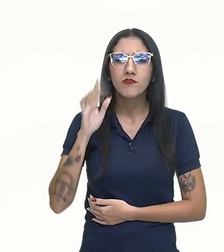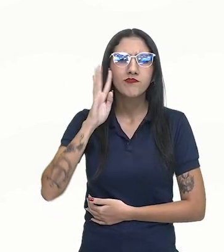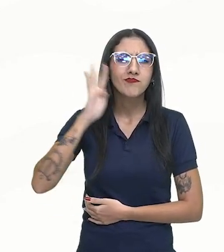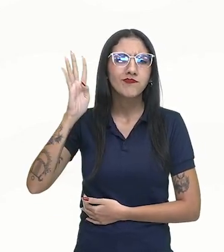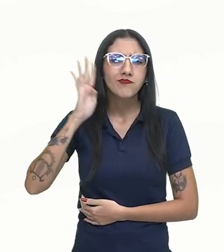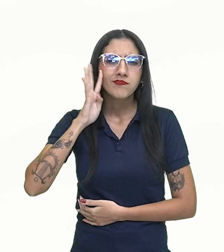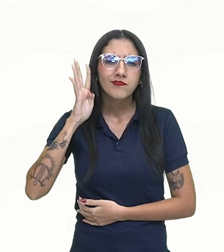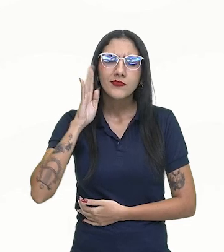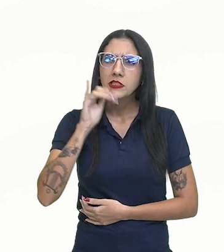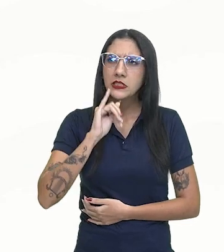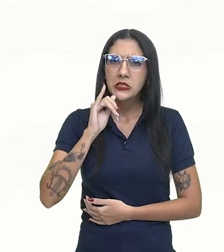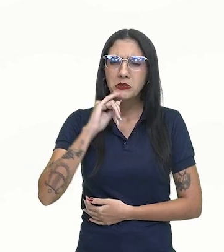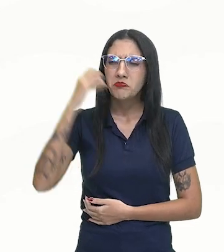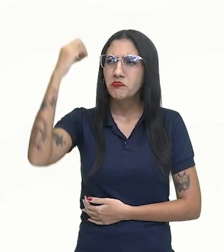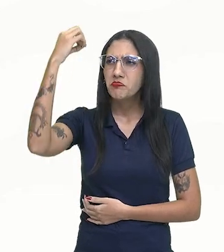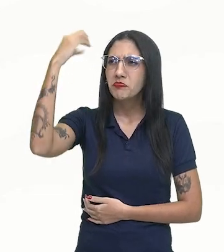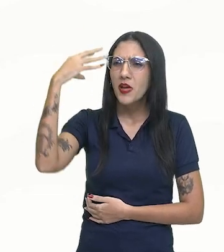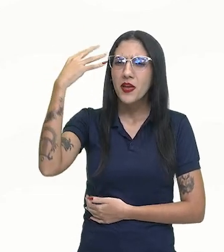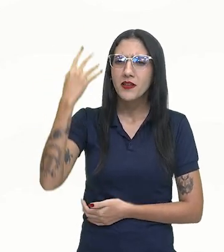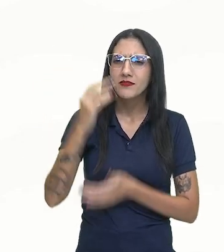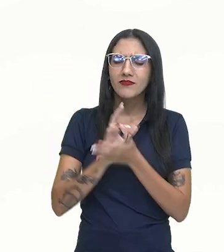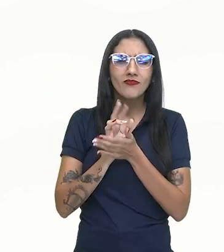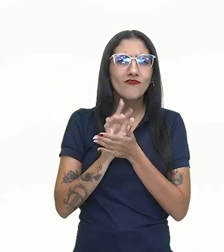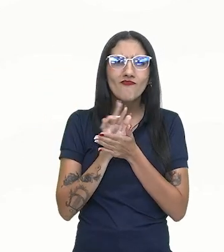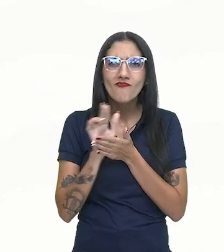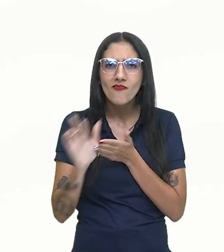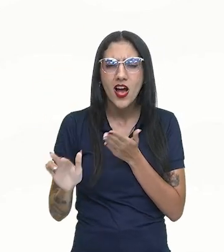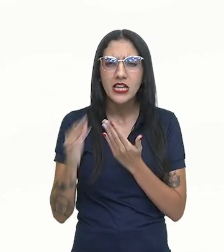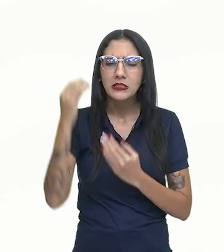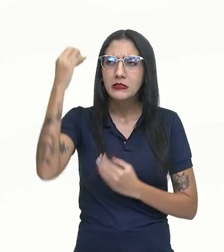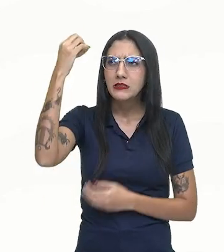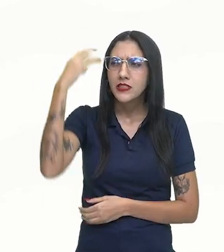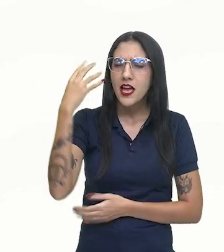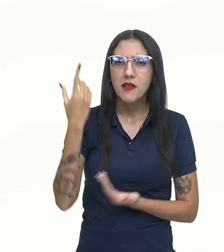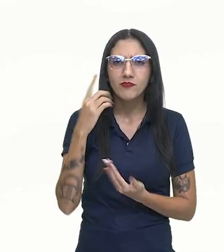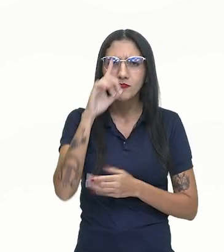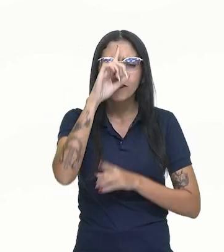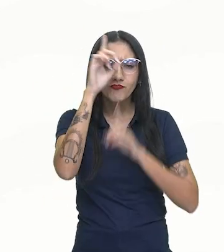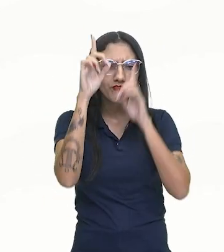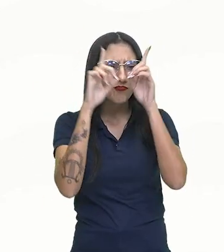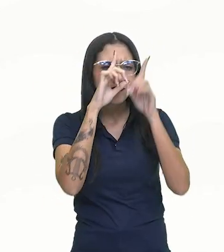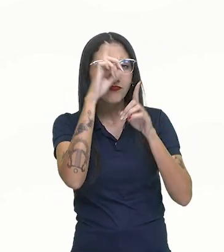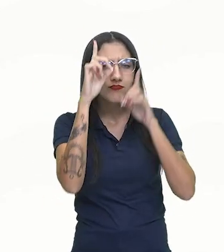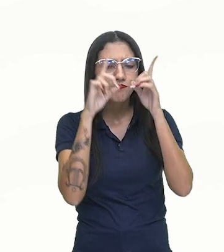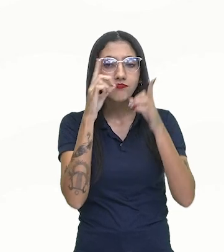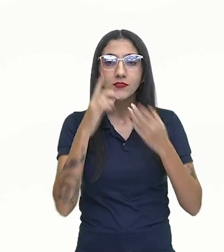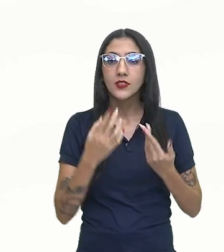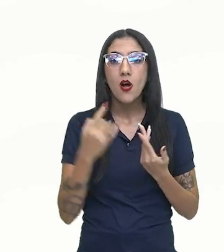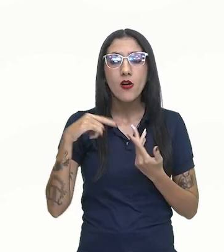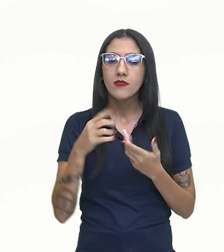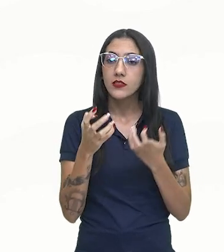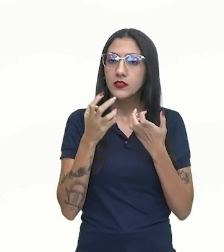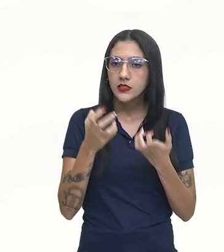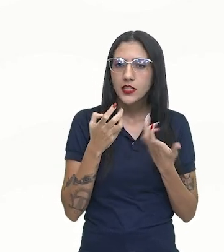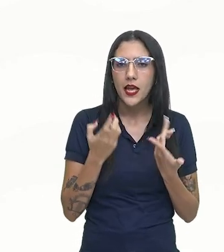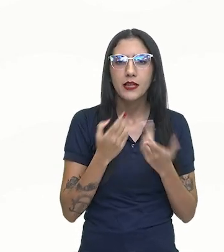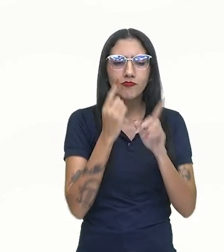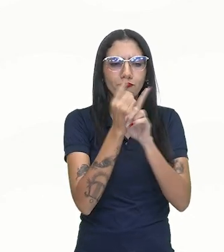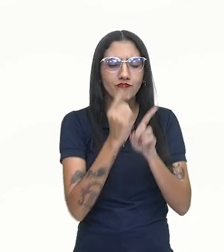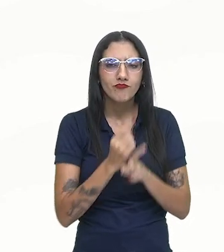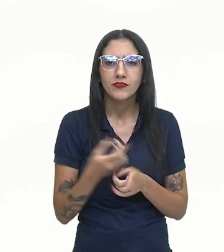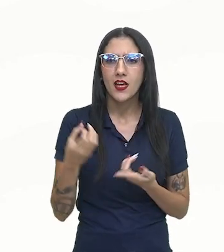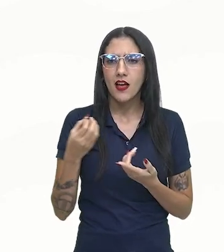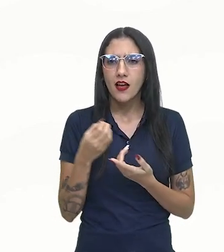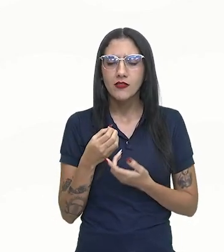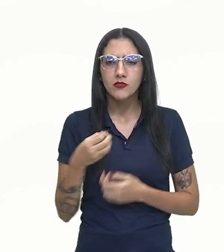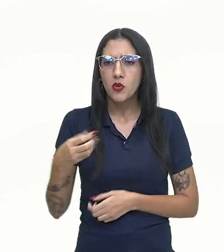Uma lâmpada, várias lâmpadas estão acesas, isso ali você quer explorar novas